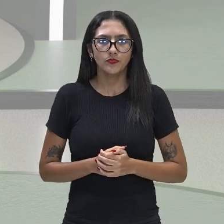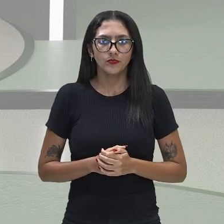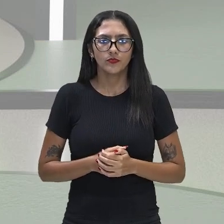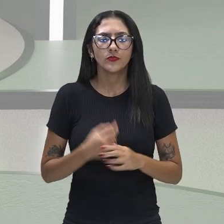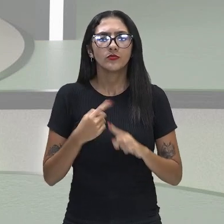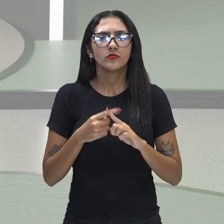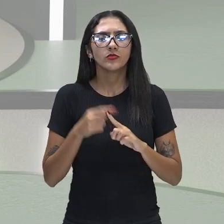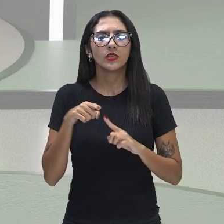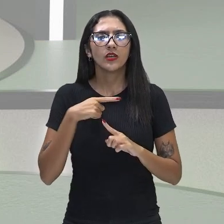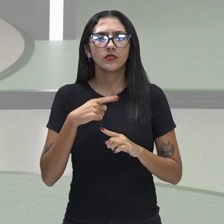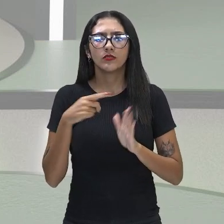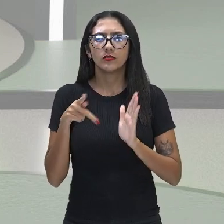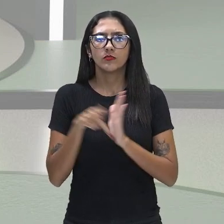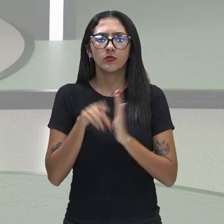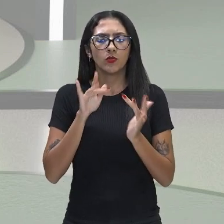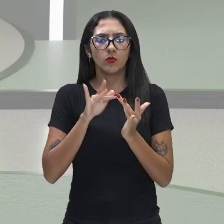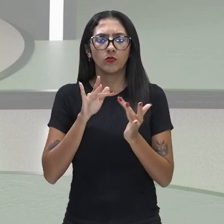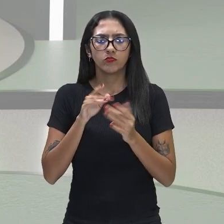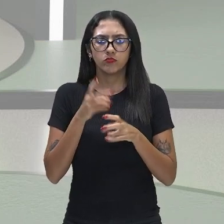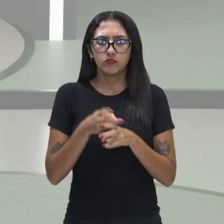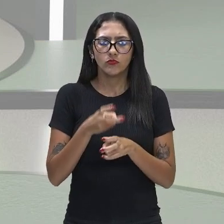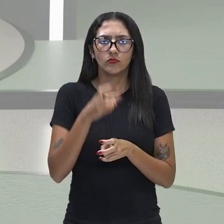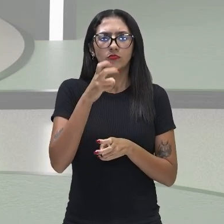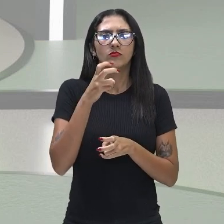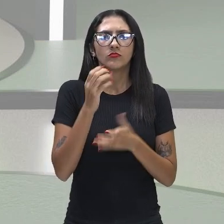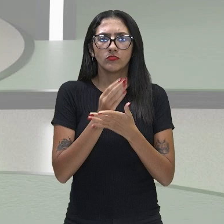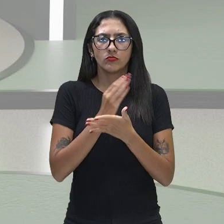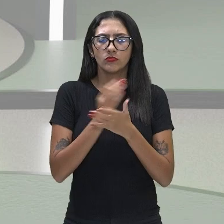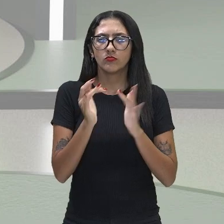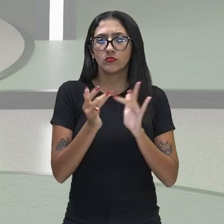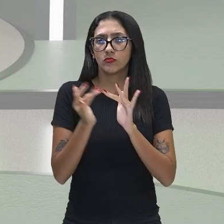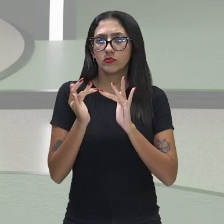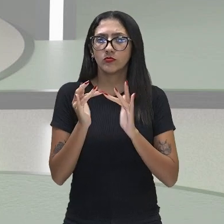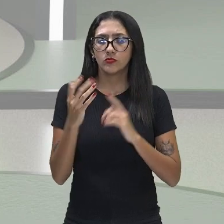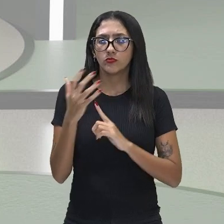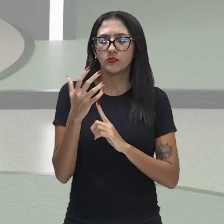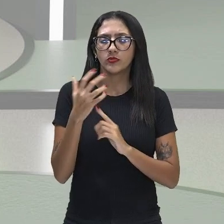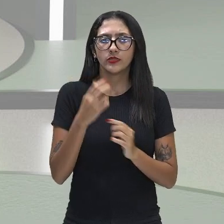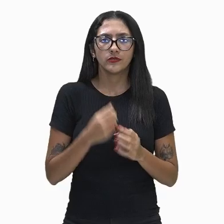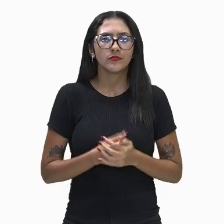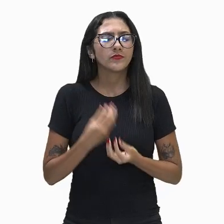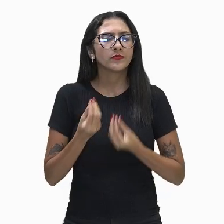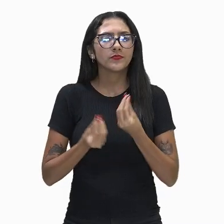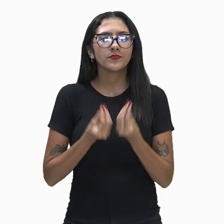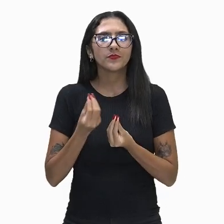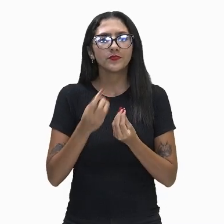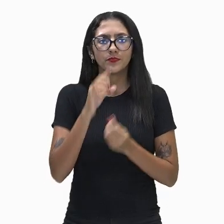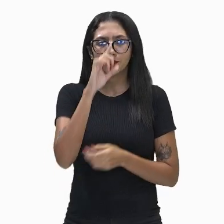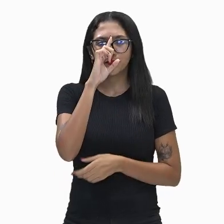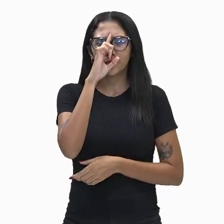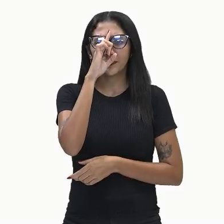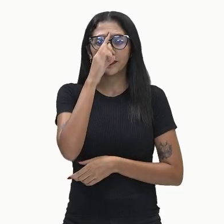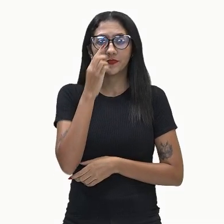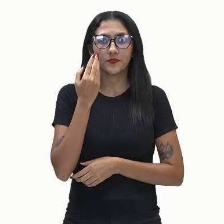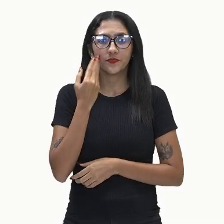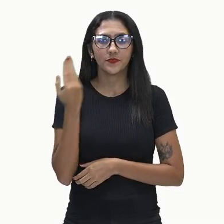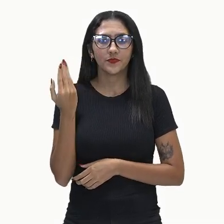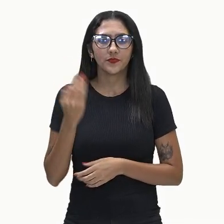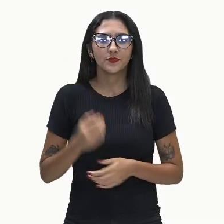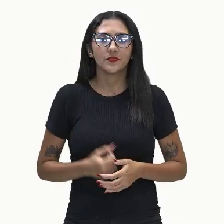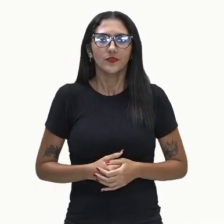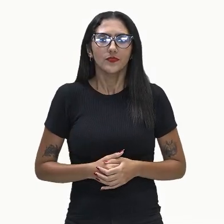resposta medular a um determinado estímulo. De que forma, professora? Vamos ver de forma detalhada. O